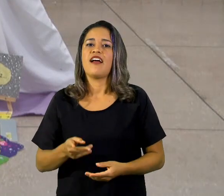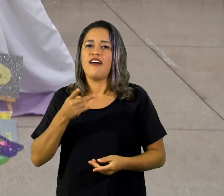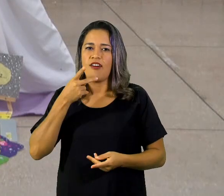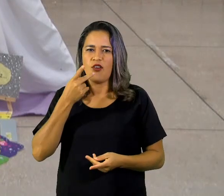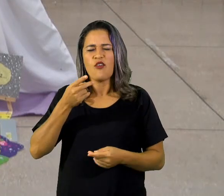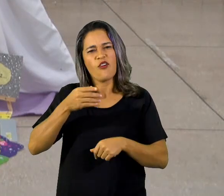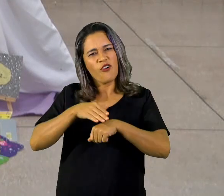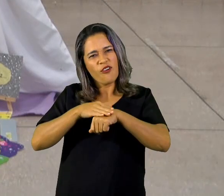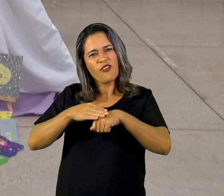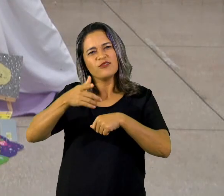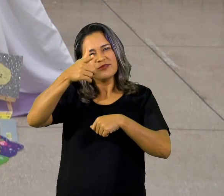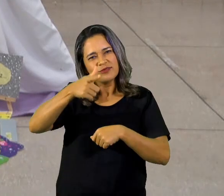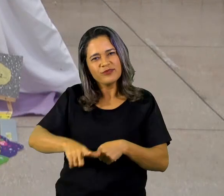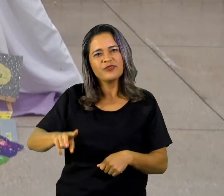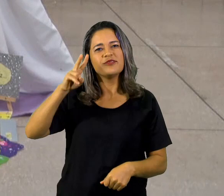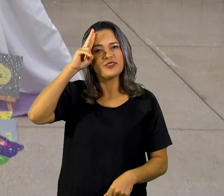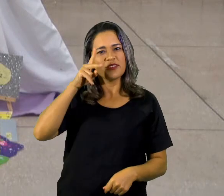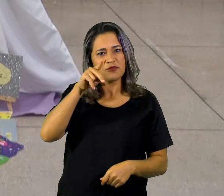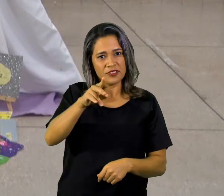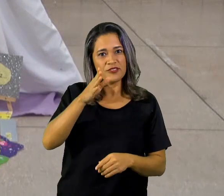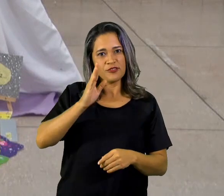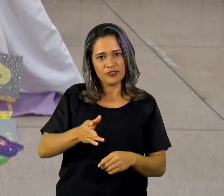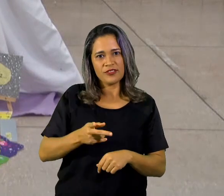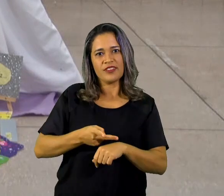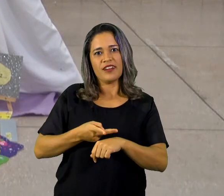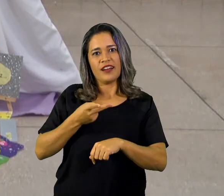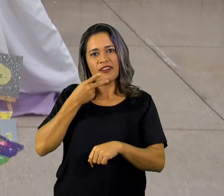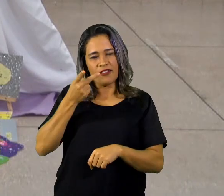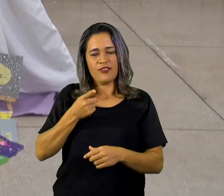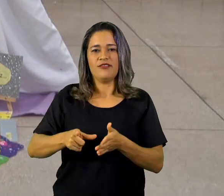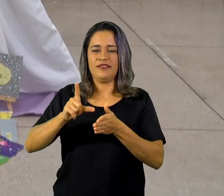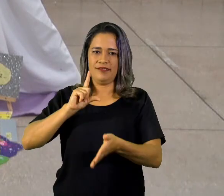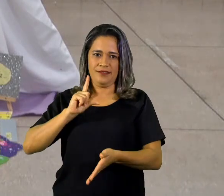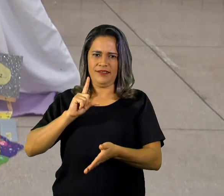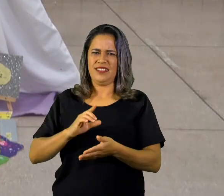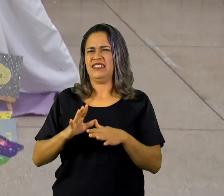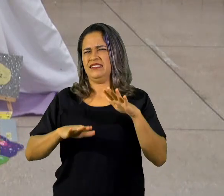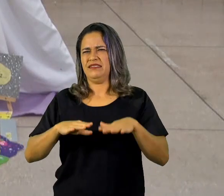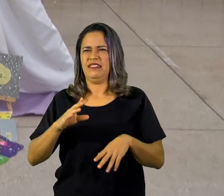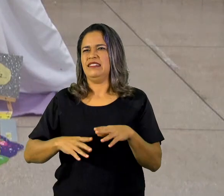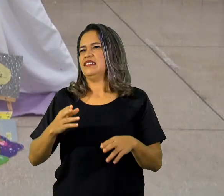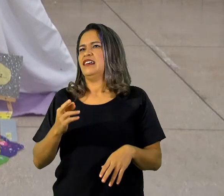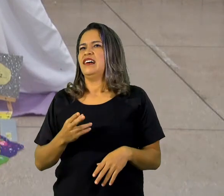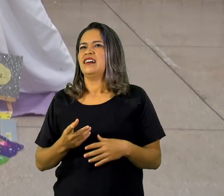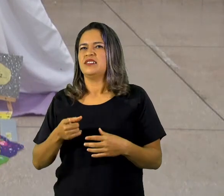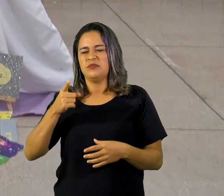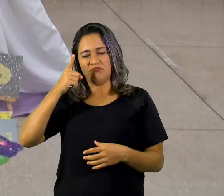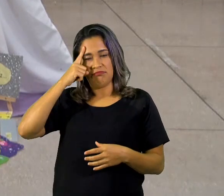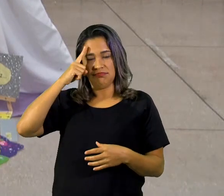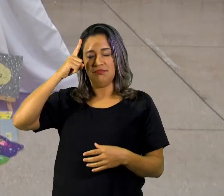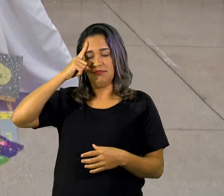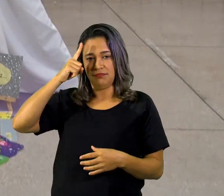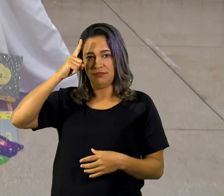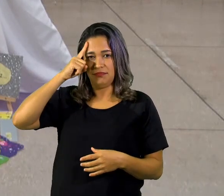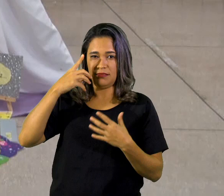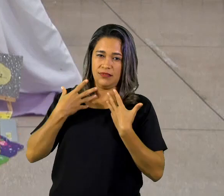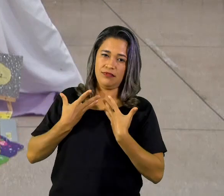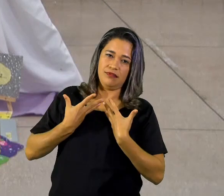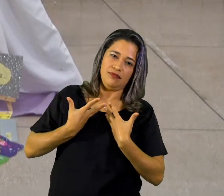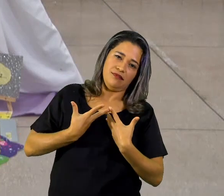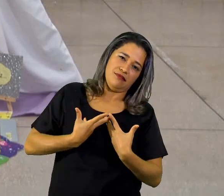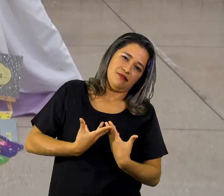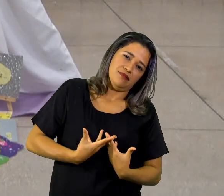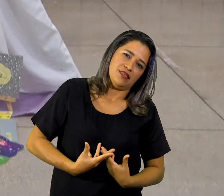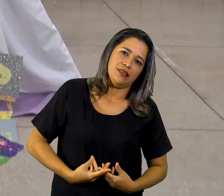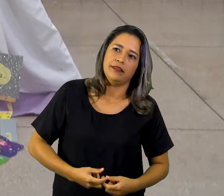para ela. Às vezes, nos pegamos numa rotina muito cansada e não reservamos